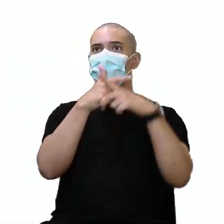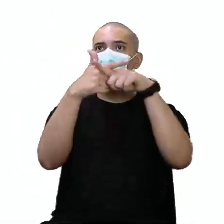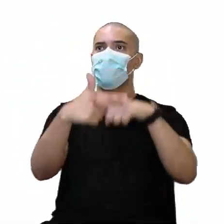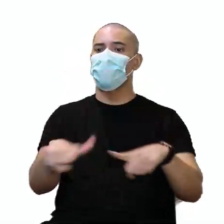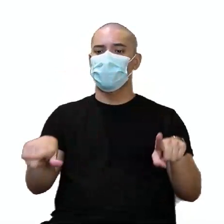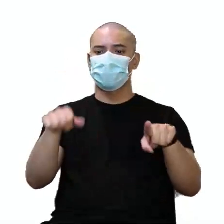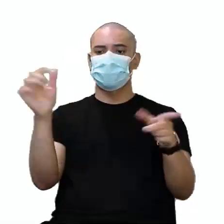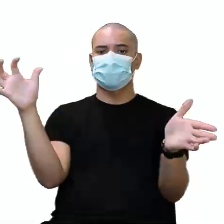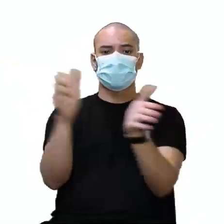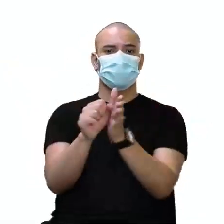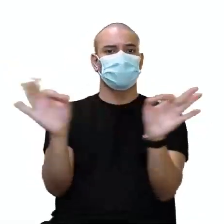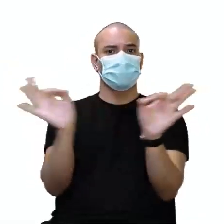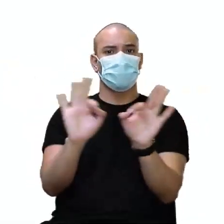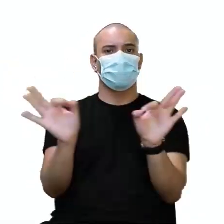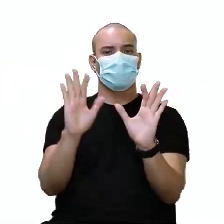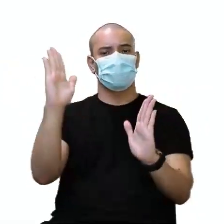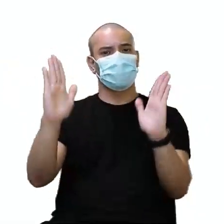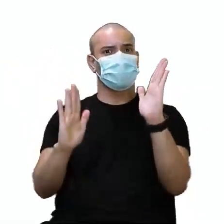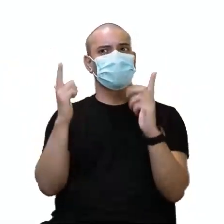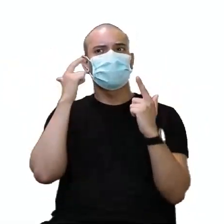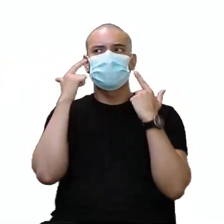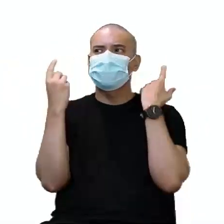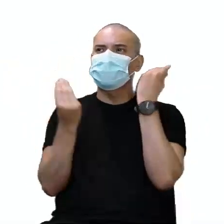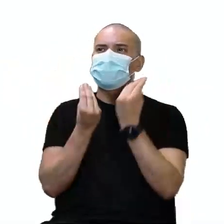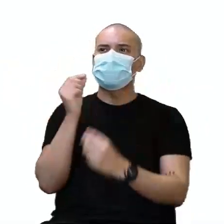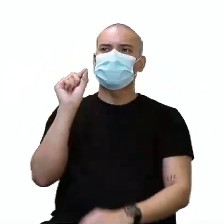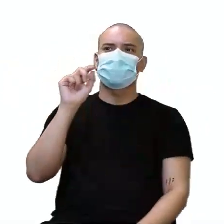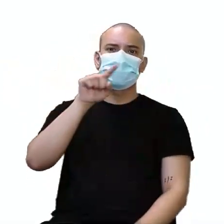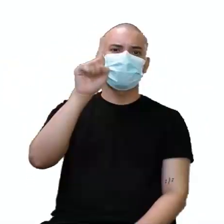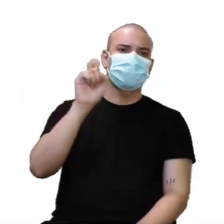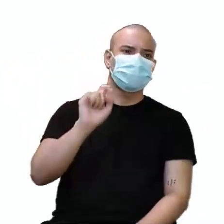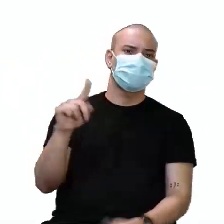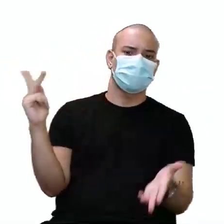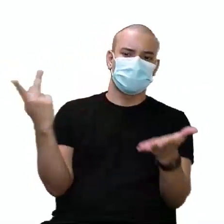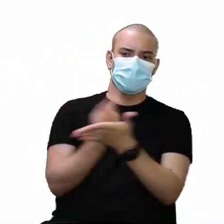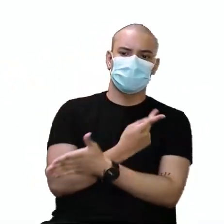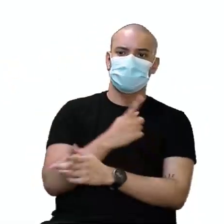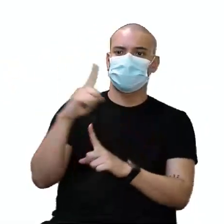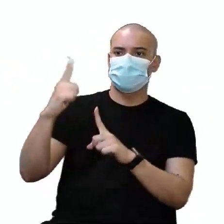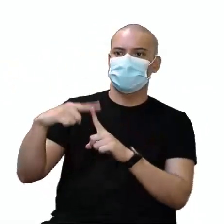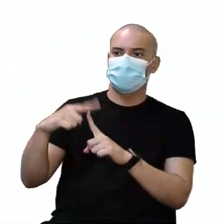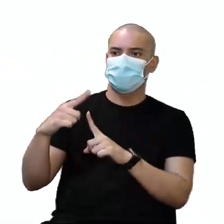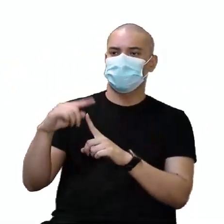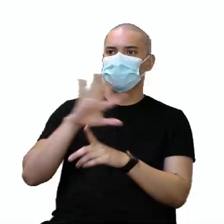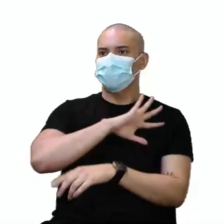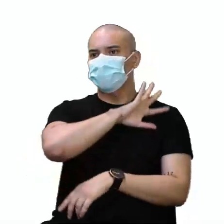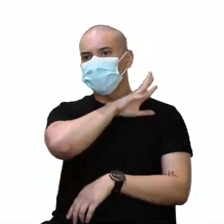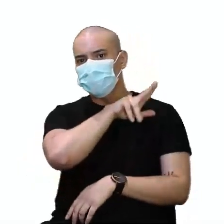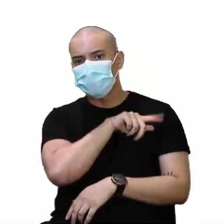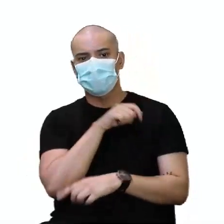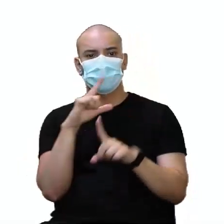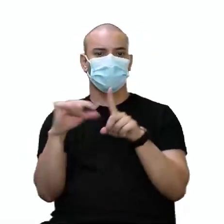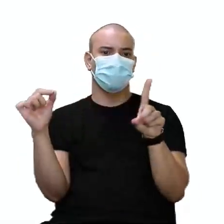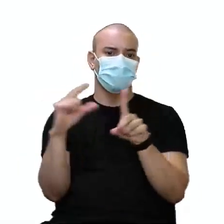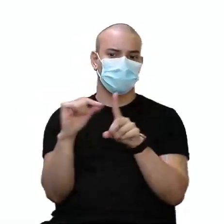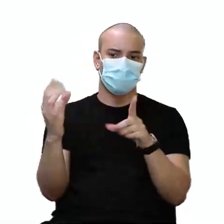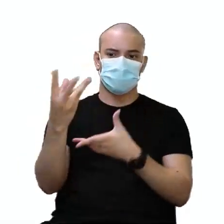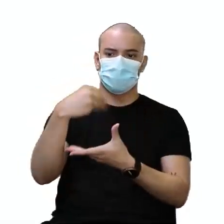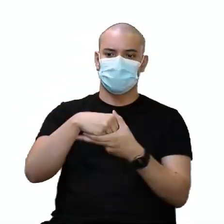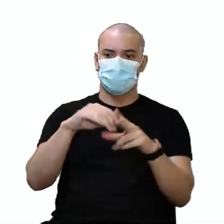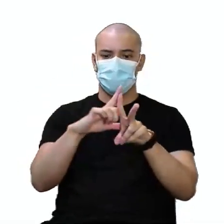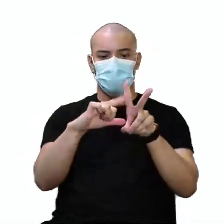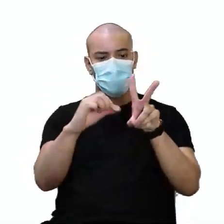você diz assim, não tem registro nenhum desse período. E agora, o que aconteceu? Que tipo de vegetais, que tipo de animais, que tipo de vida estava